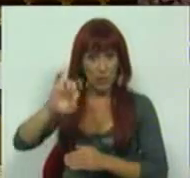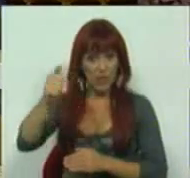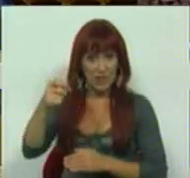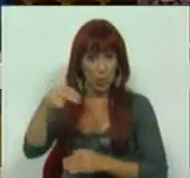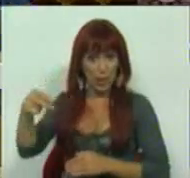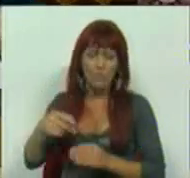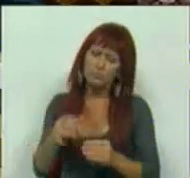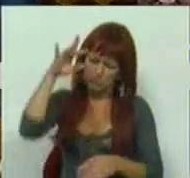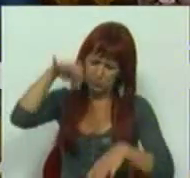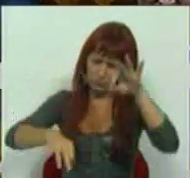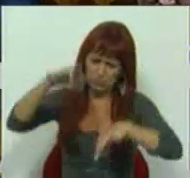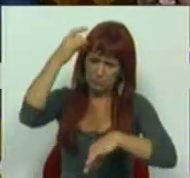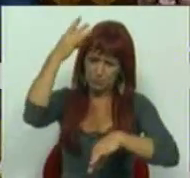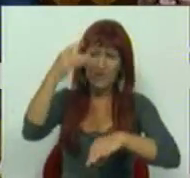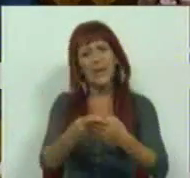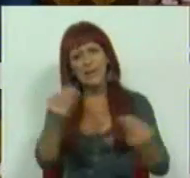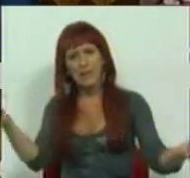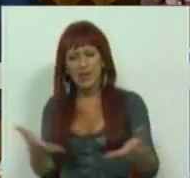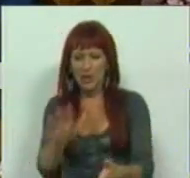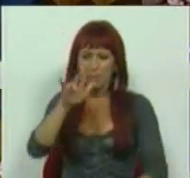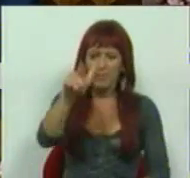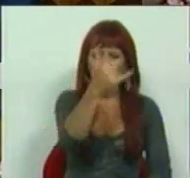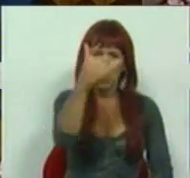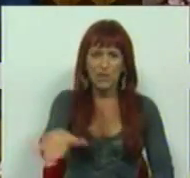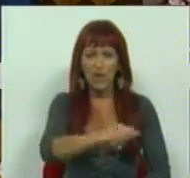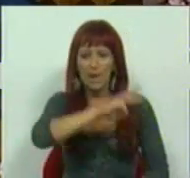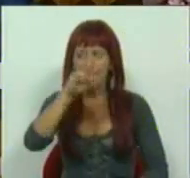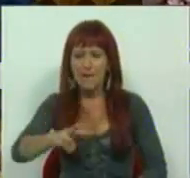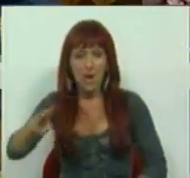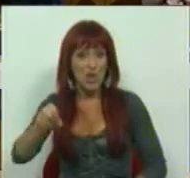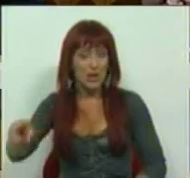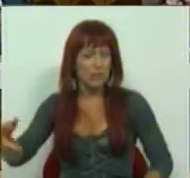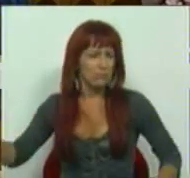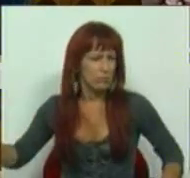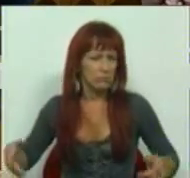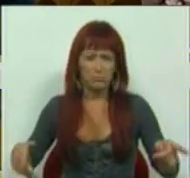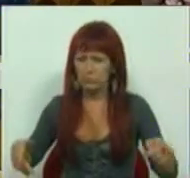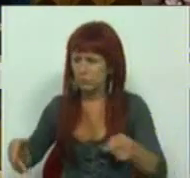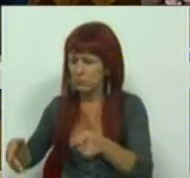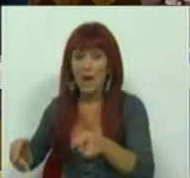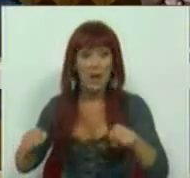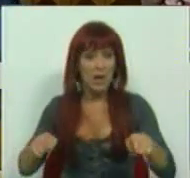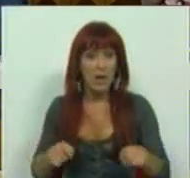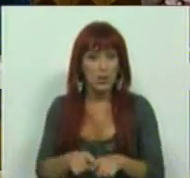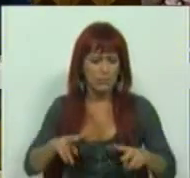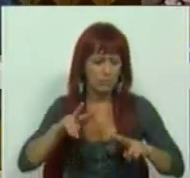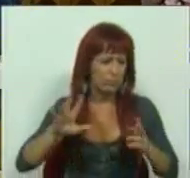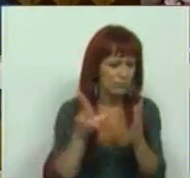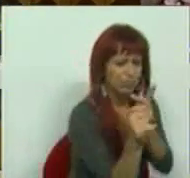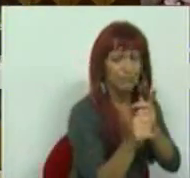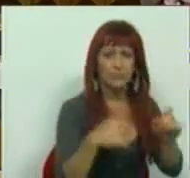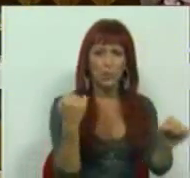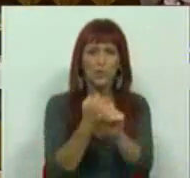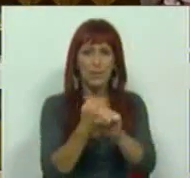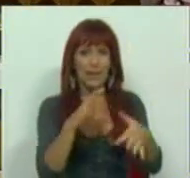485 euros, malabarice, desaparecem 1.200 milhões de euros. Só neste confisco do trabalho,